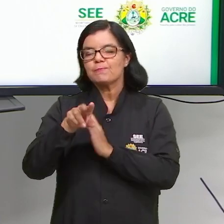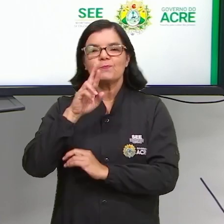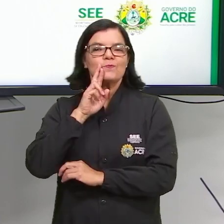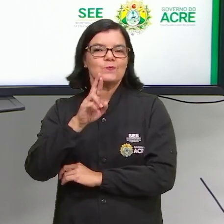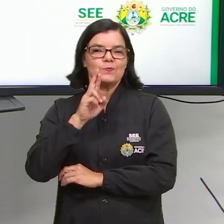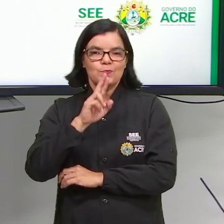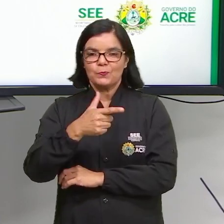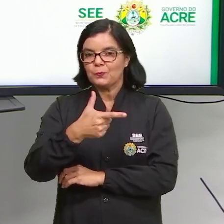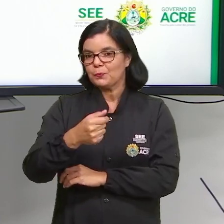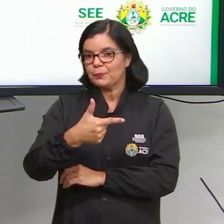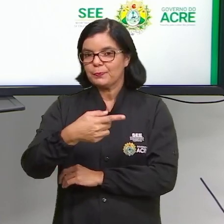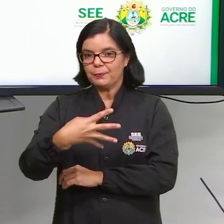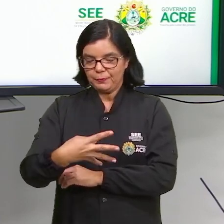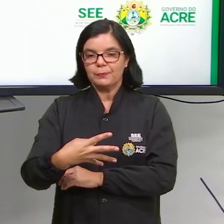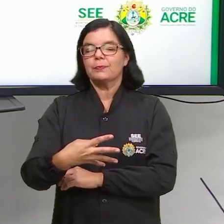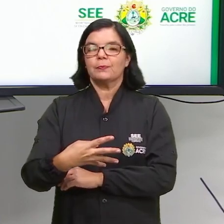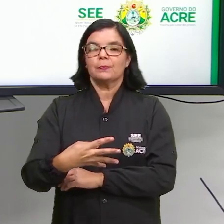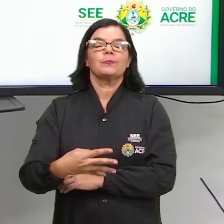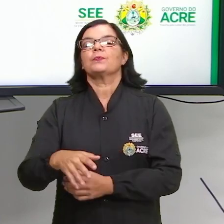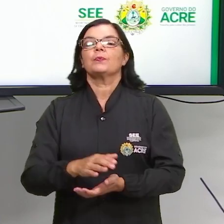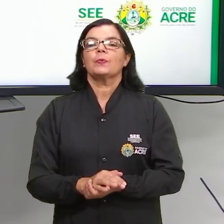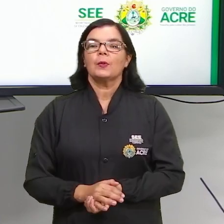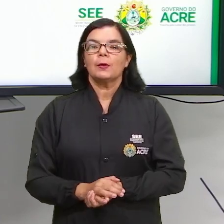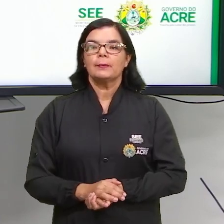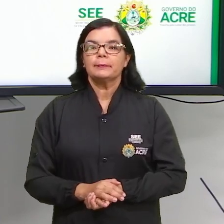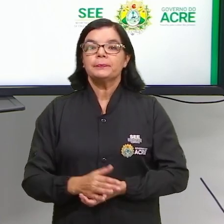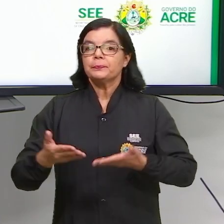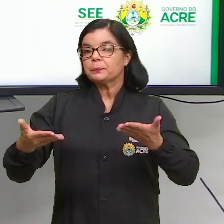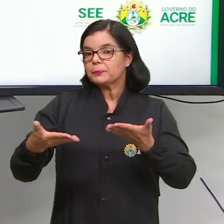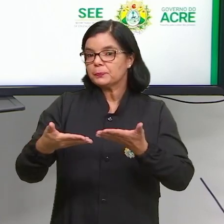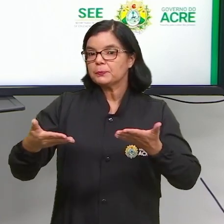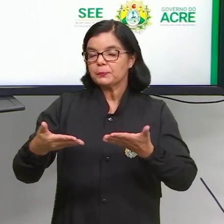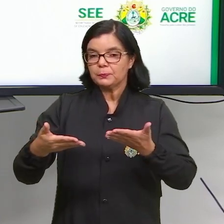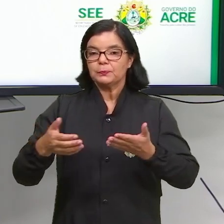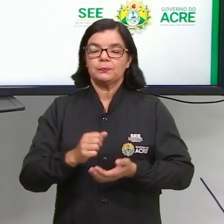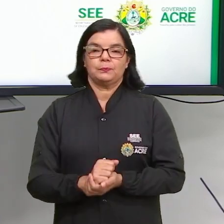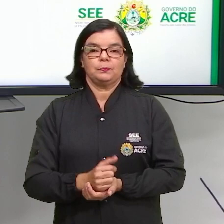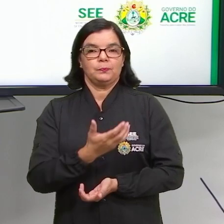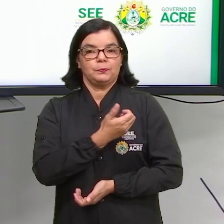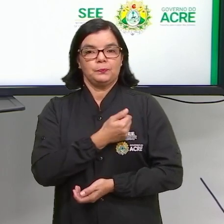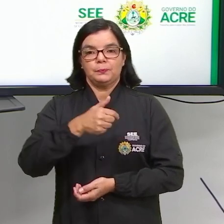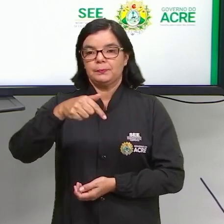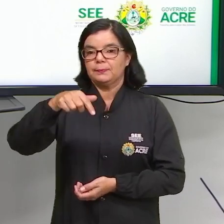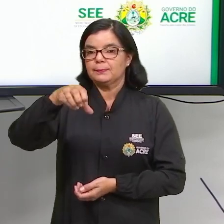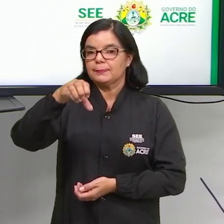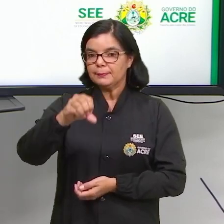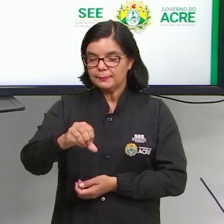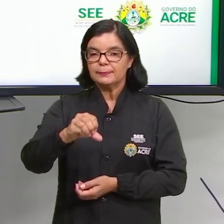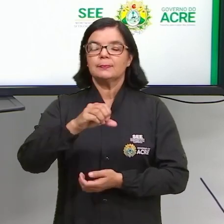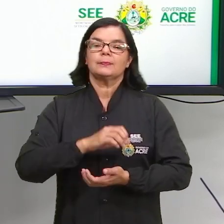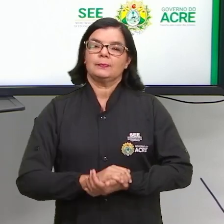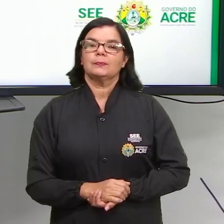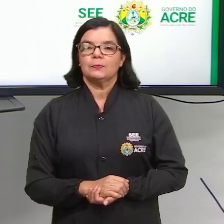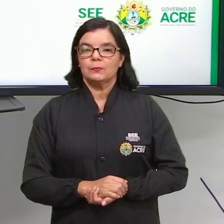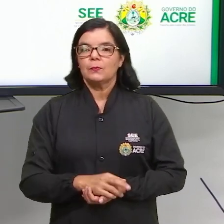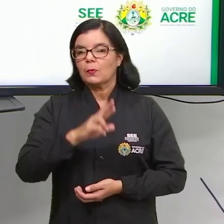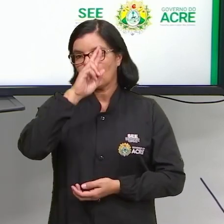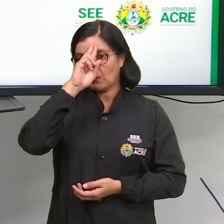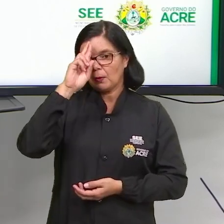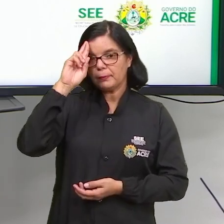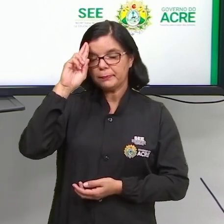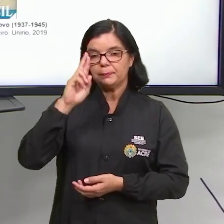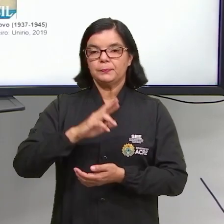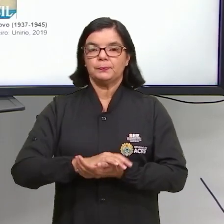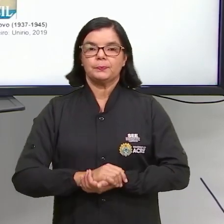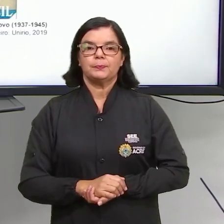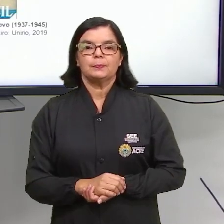Enem 2024 do caderno de Ciências Humanas. E hoje nós vamos para a questão 79, que é uma questão de História. Vamos